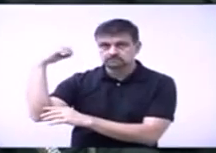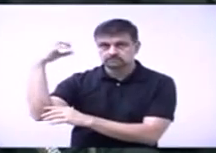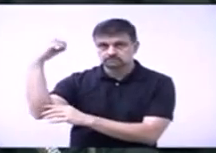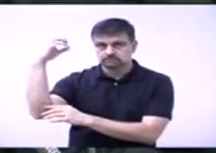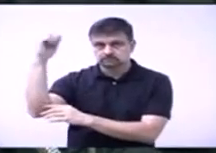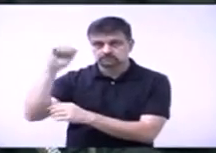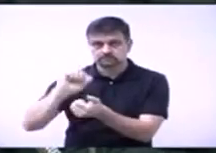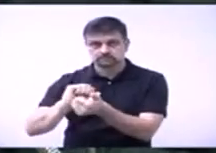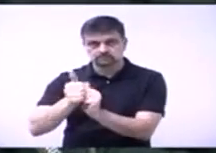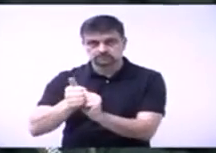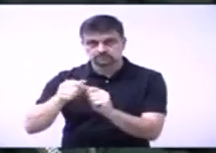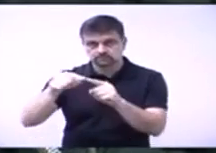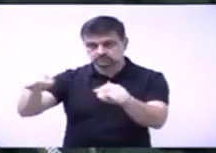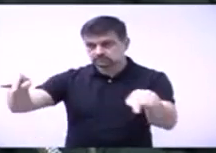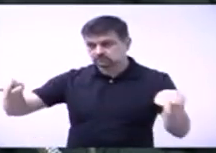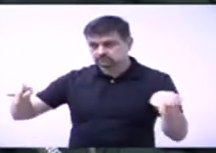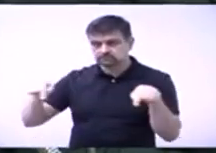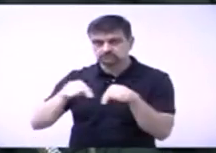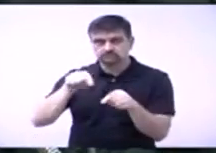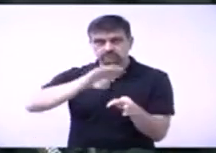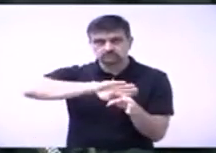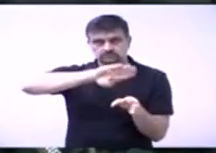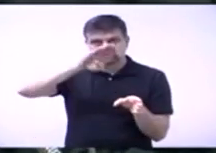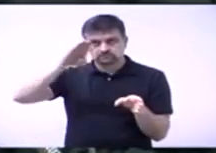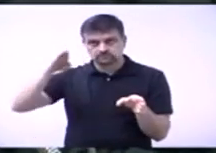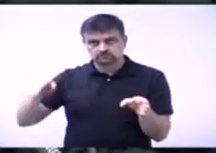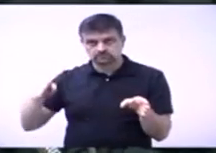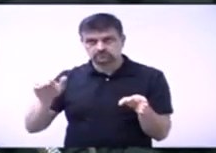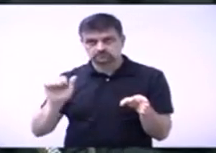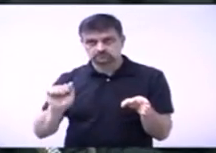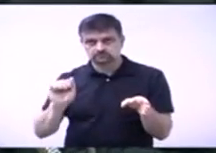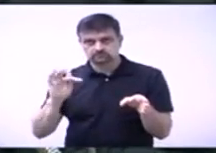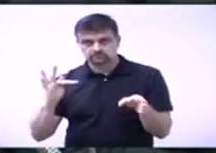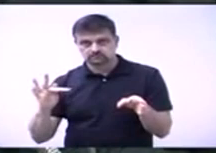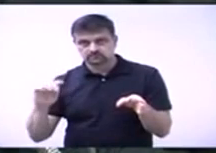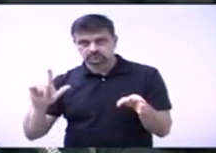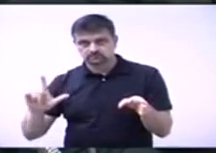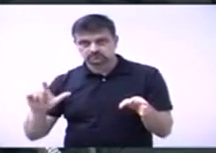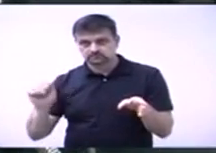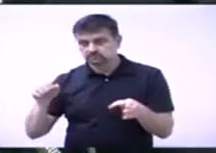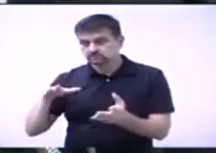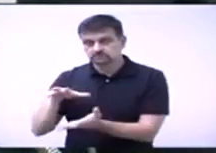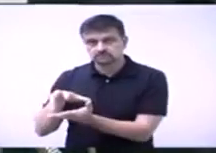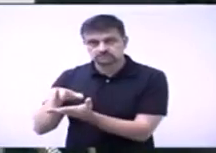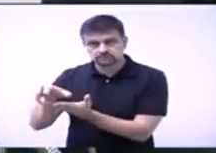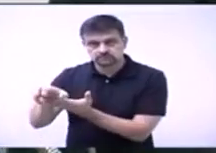campo de futebol do ginásio Agostinho Fávaro, Lara, no bairro João Aranha.